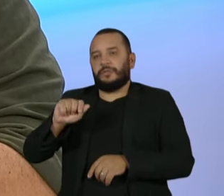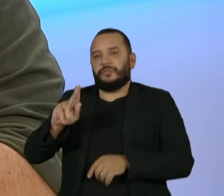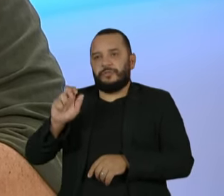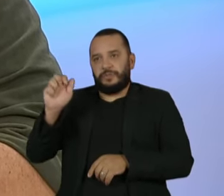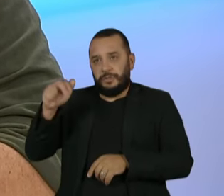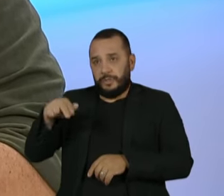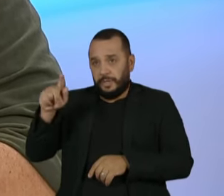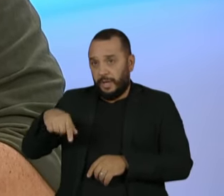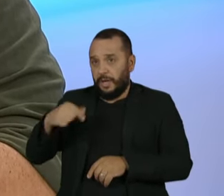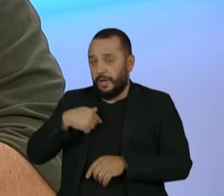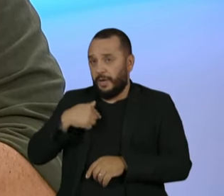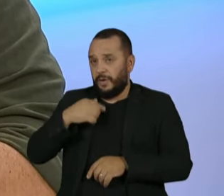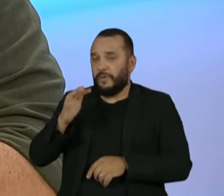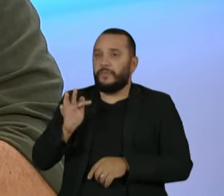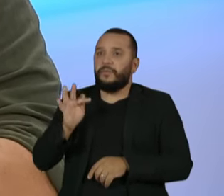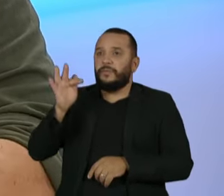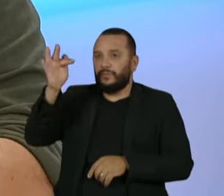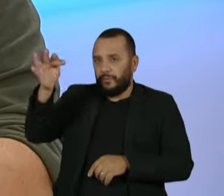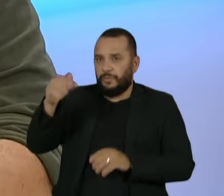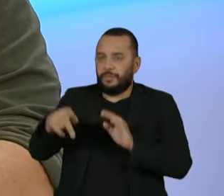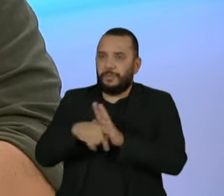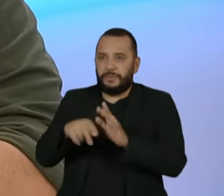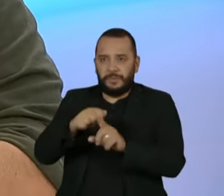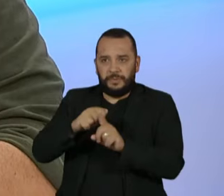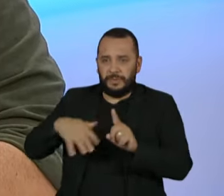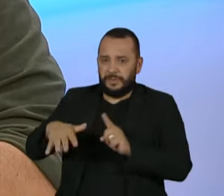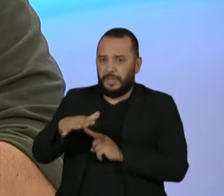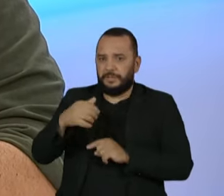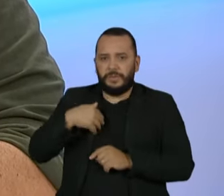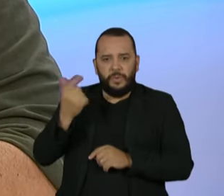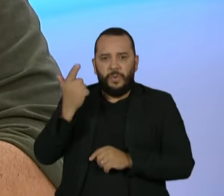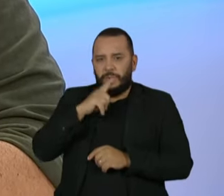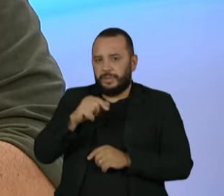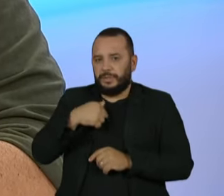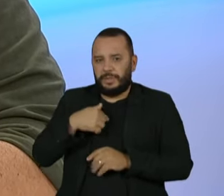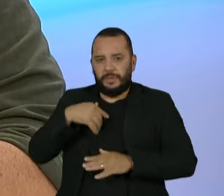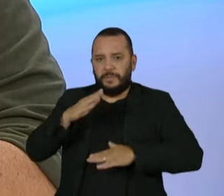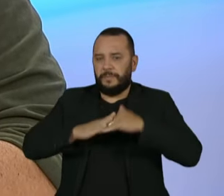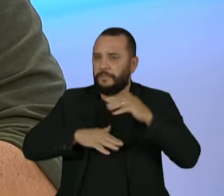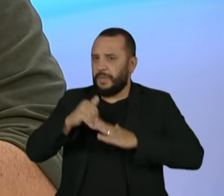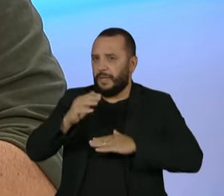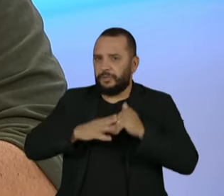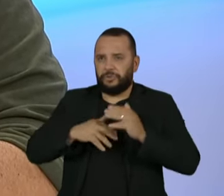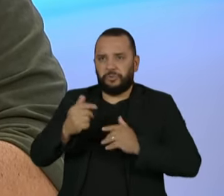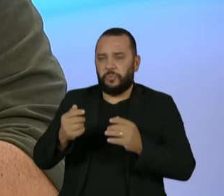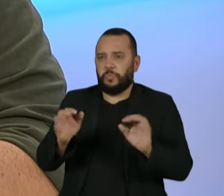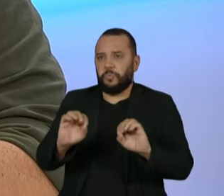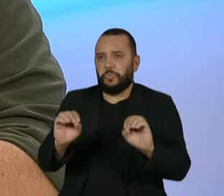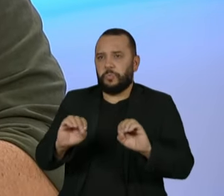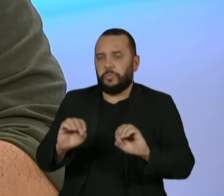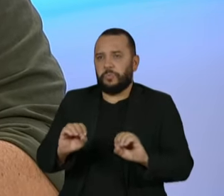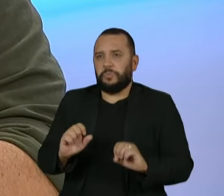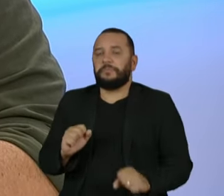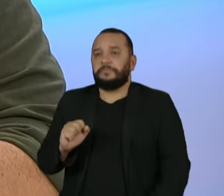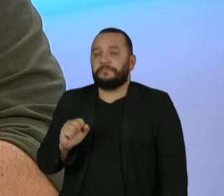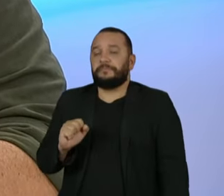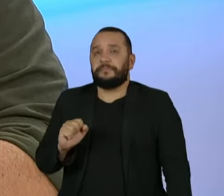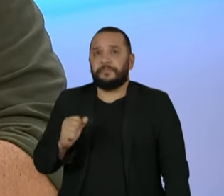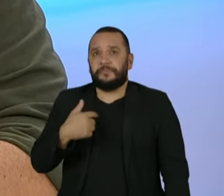então não conseguiram achar coisas práticas escaláveis né queria entender